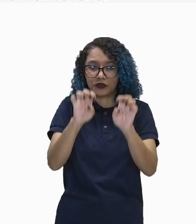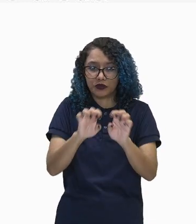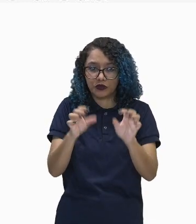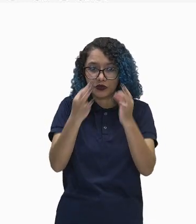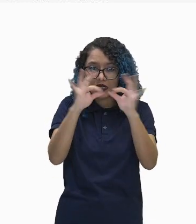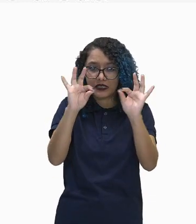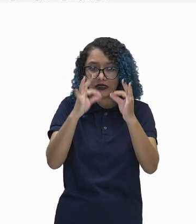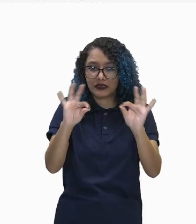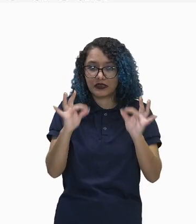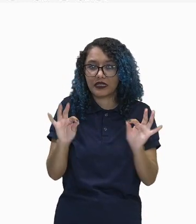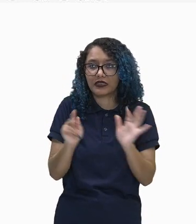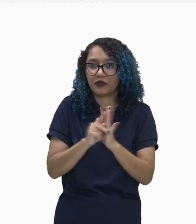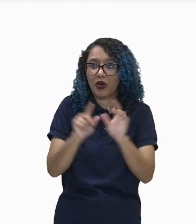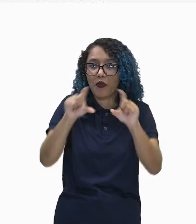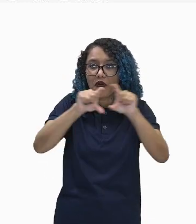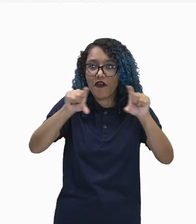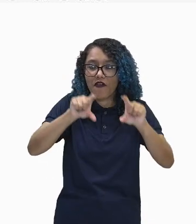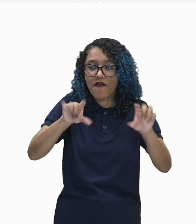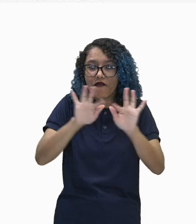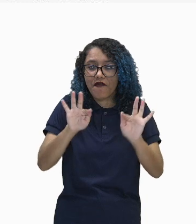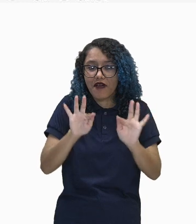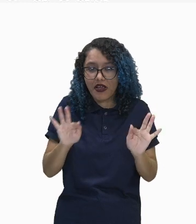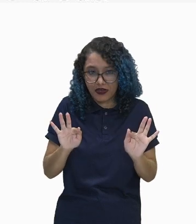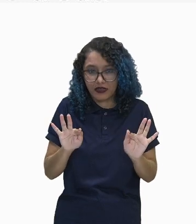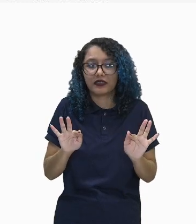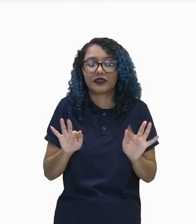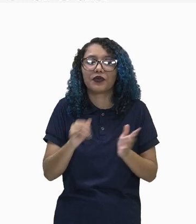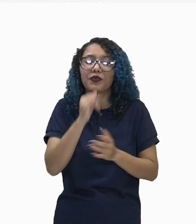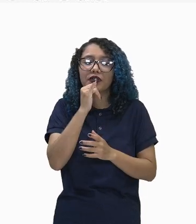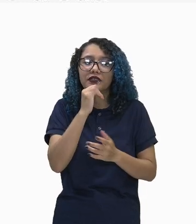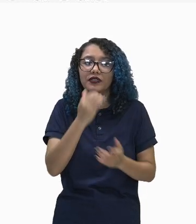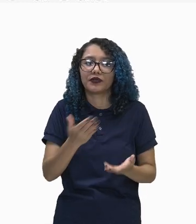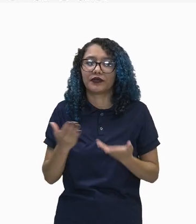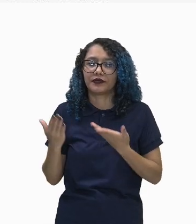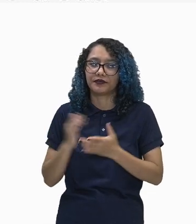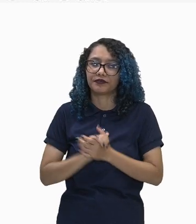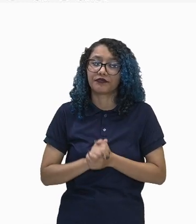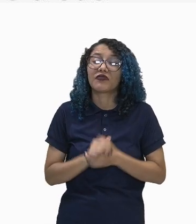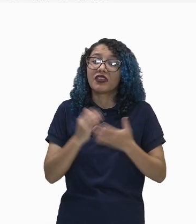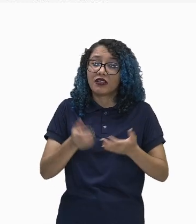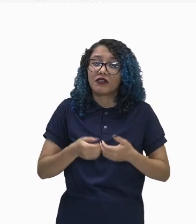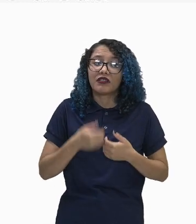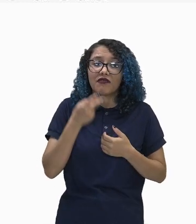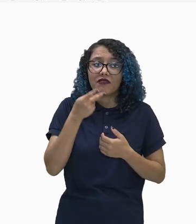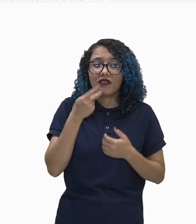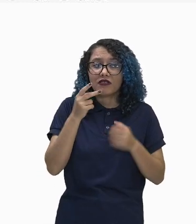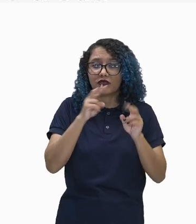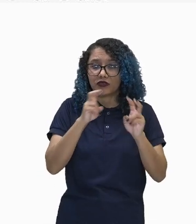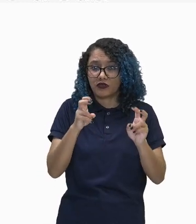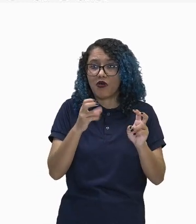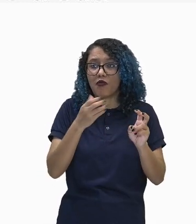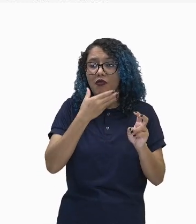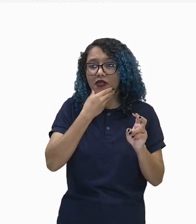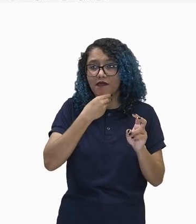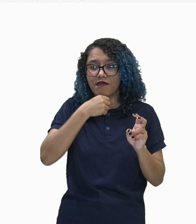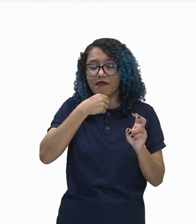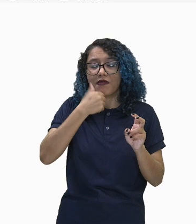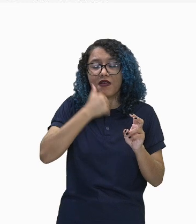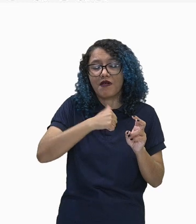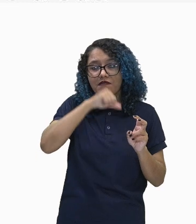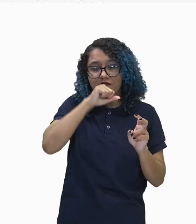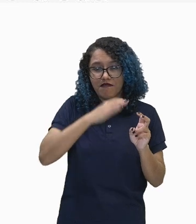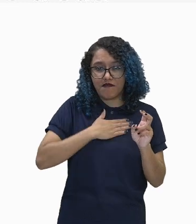dos enunciados. Olha aí, estava falando sobre minha mãe e não sobre a sua. Então